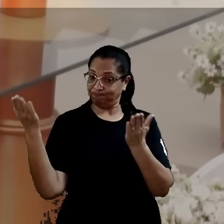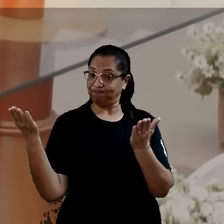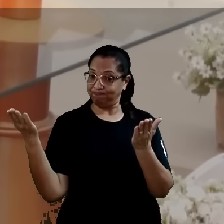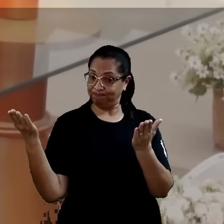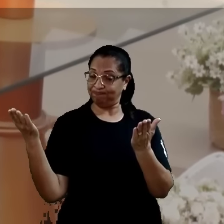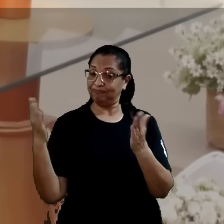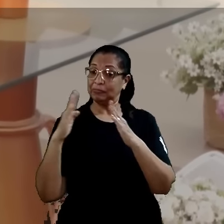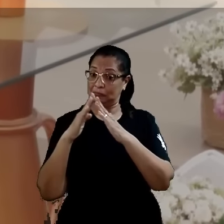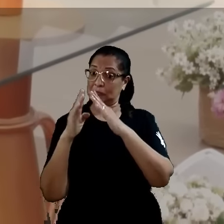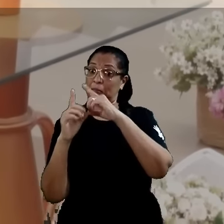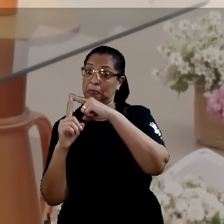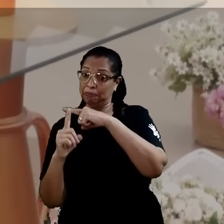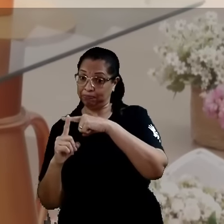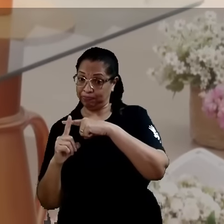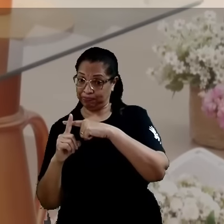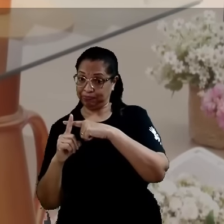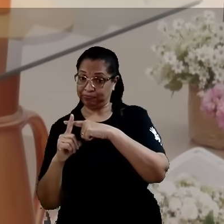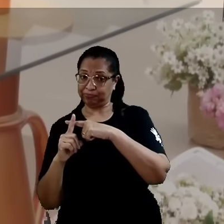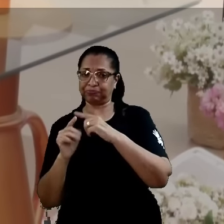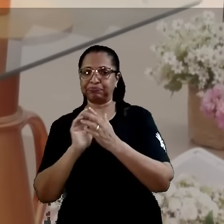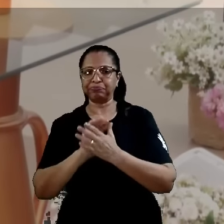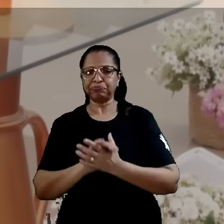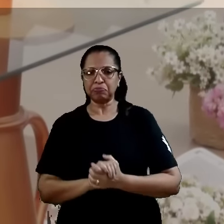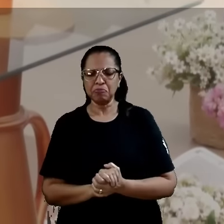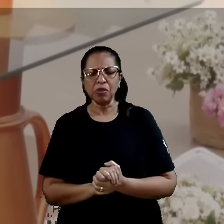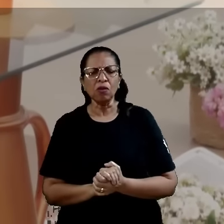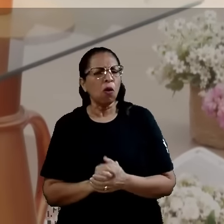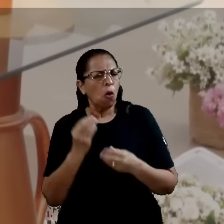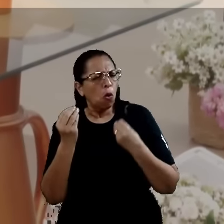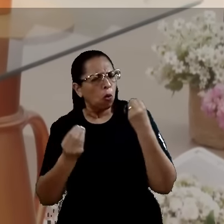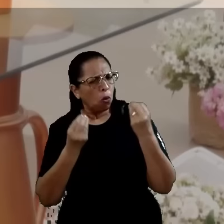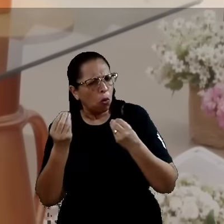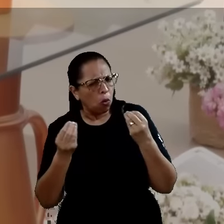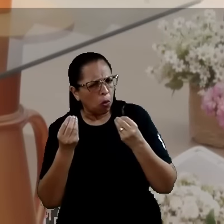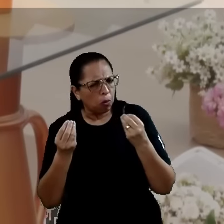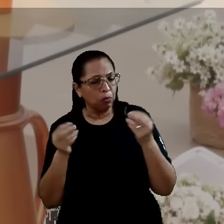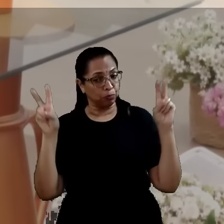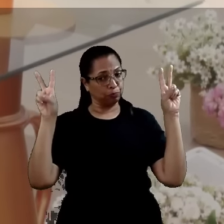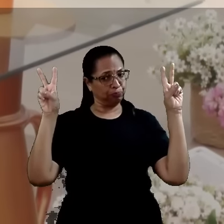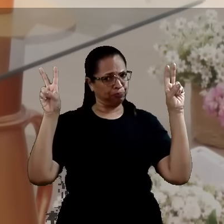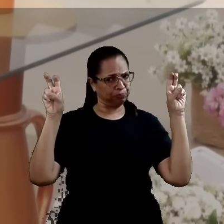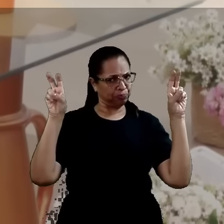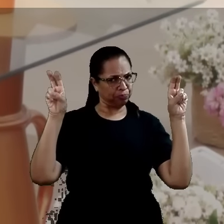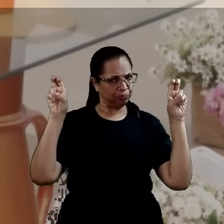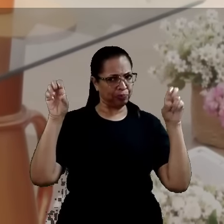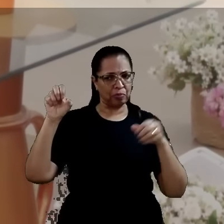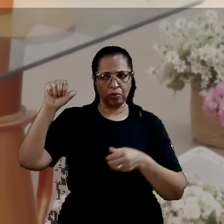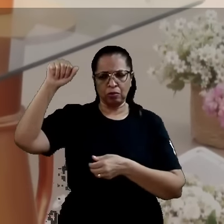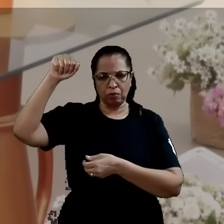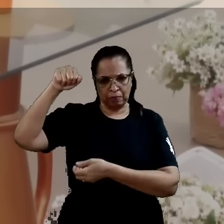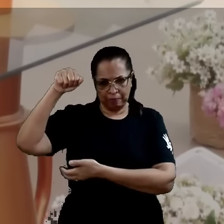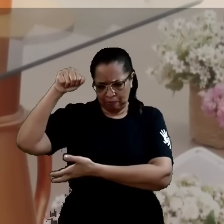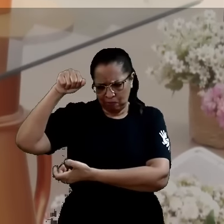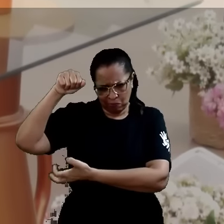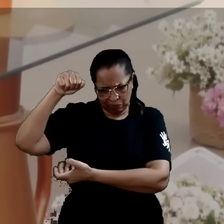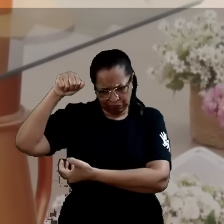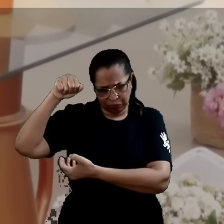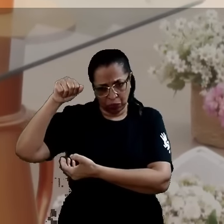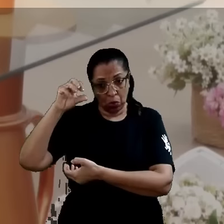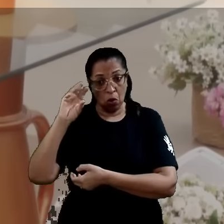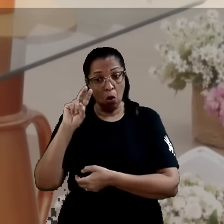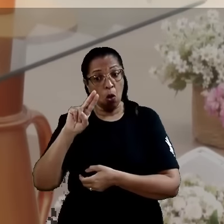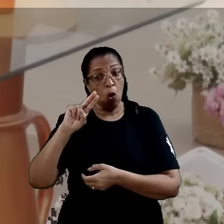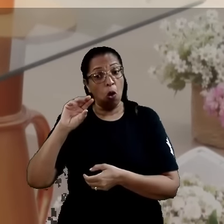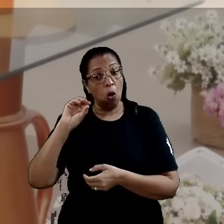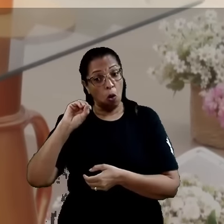tremor mas este princípio de legado é algo que tem muita importância para mim